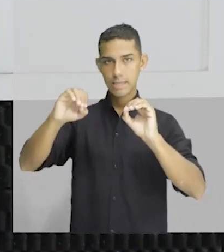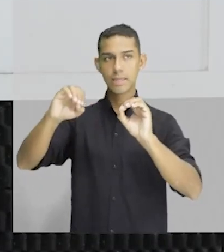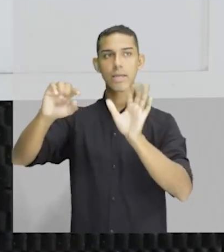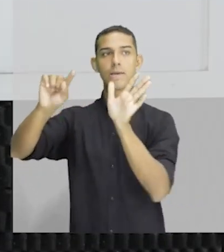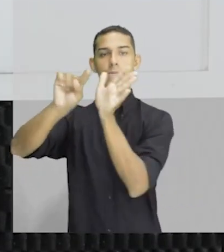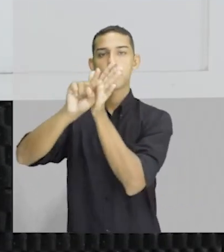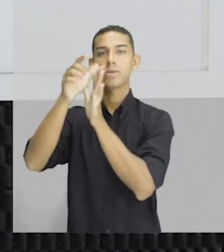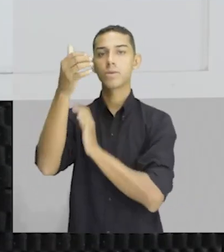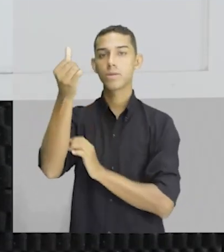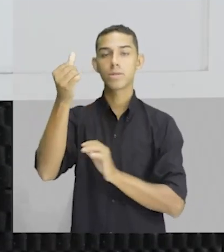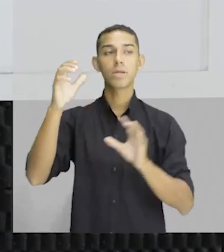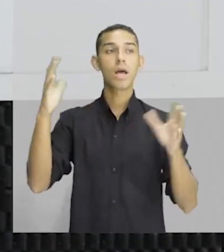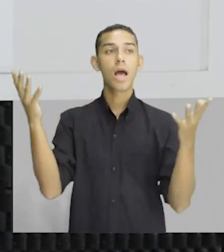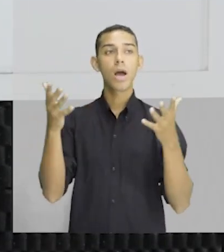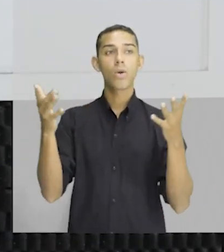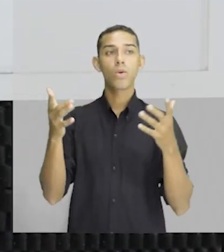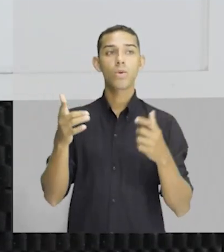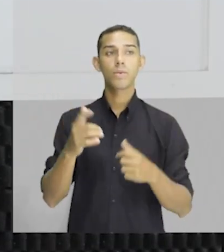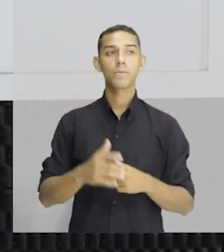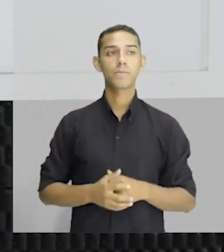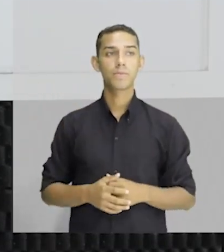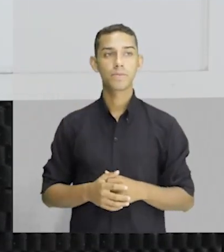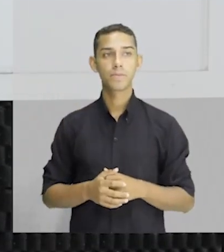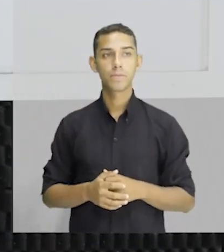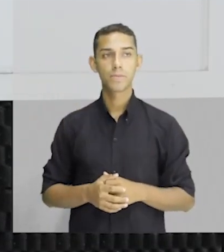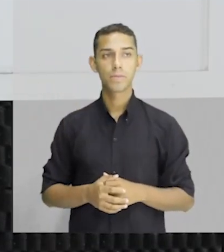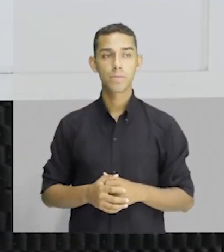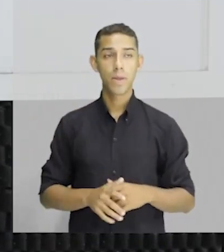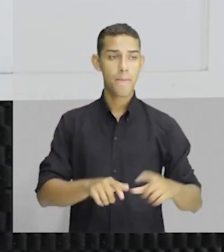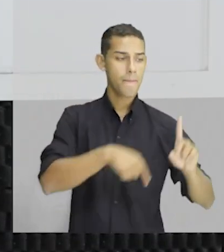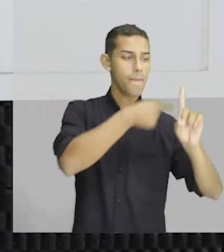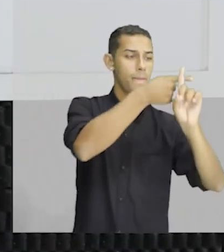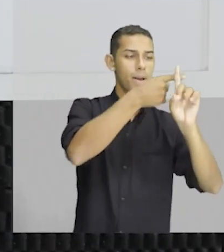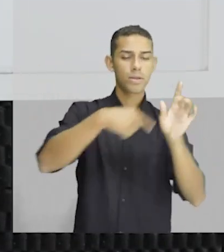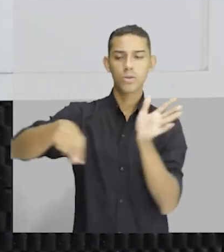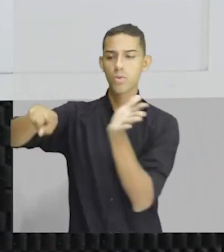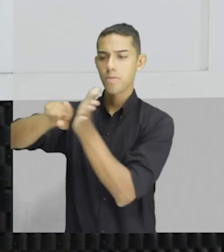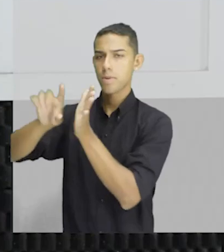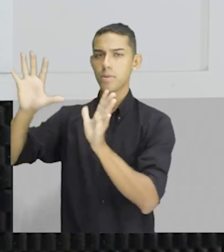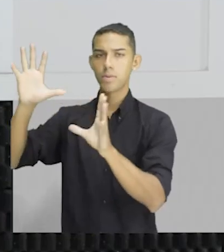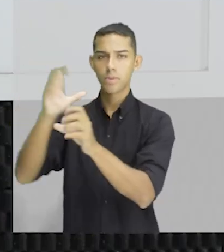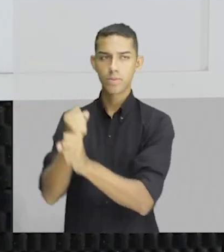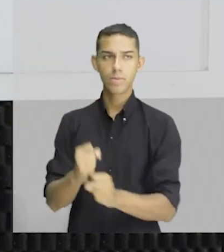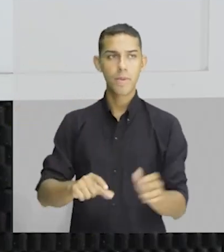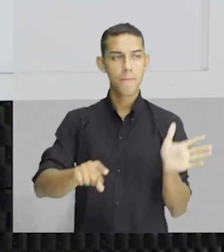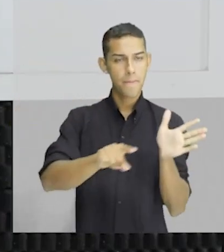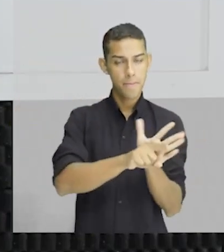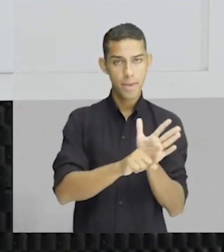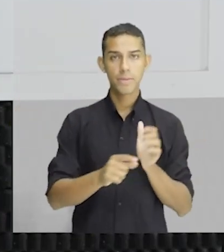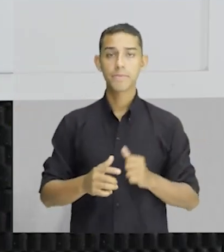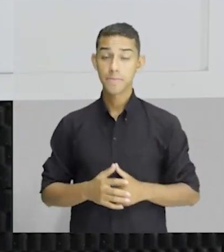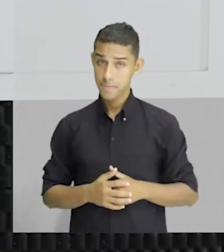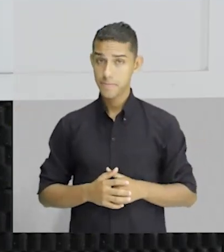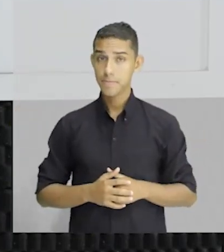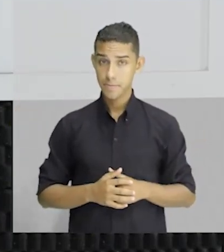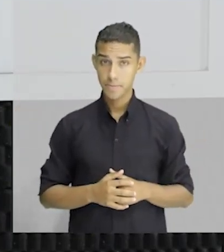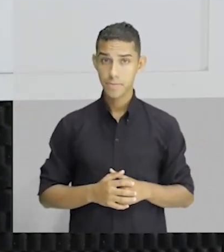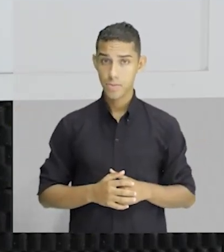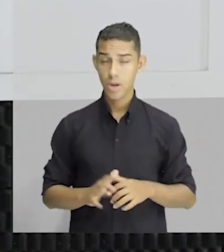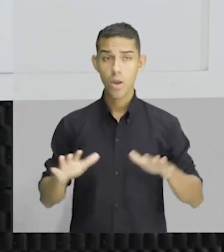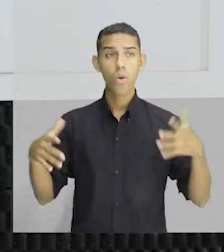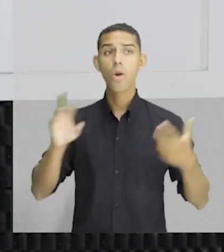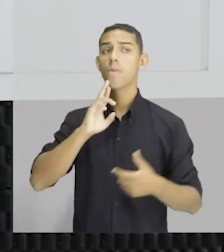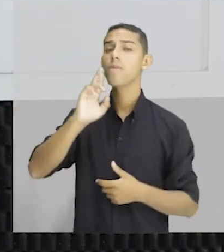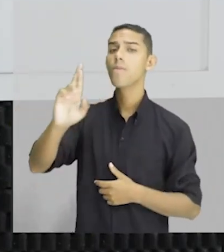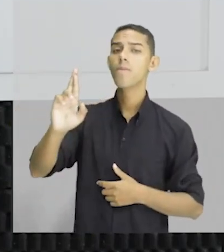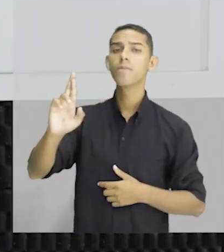Tá faltando só fazer o joguinho de sinal, ó. Aqui é mais com menos, menos. Então é isso. Qual é a resposta à